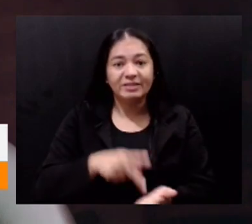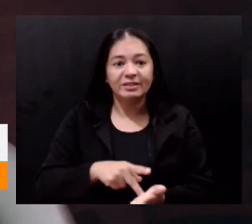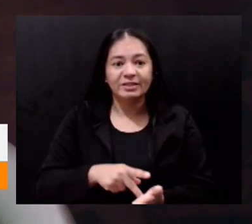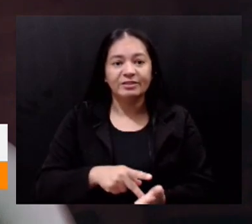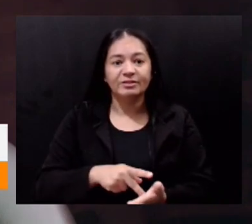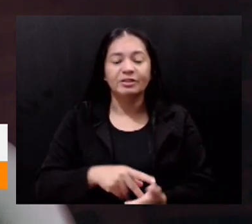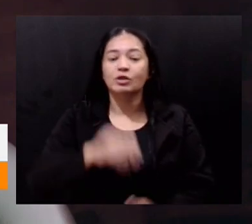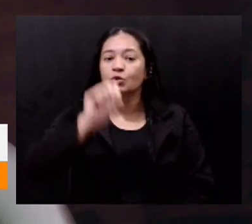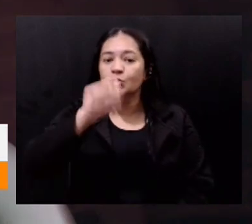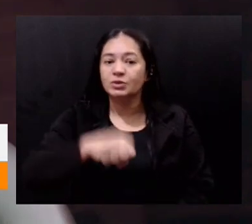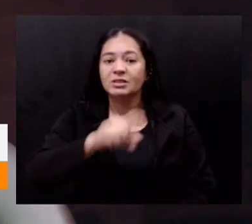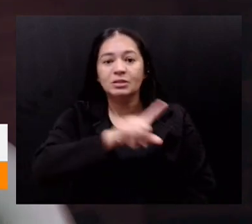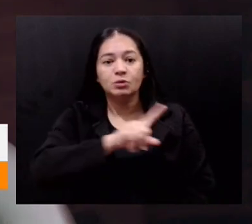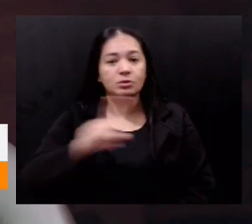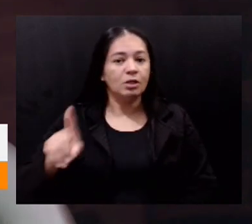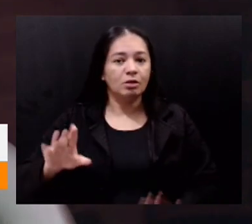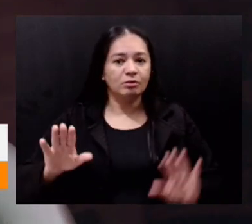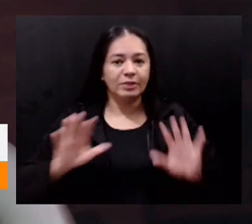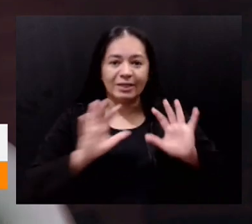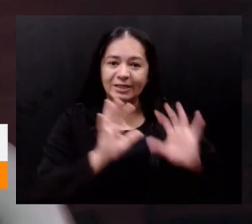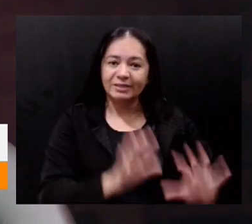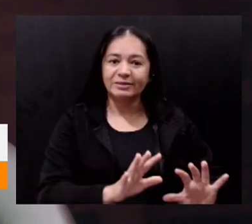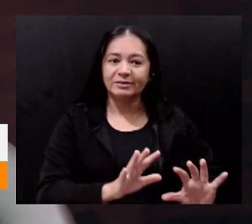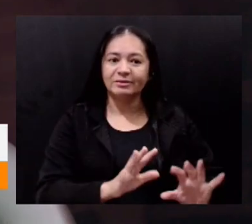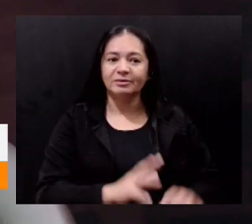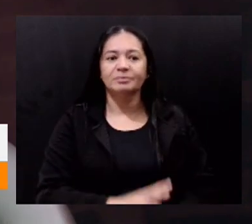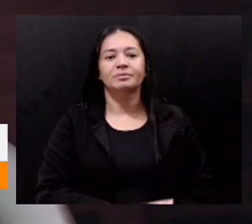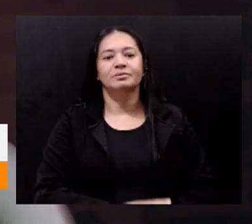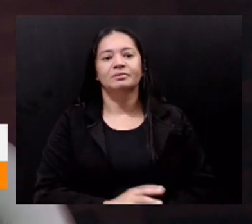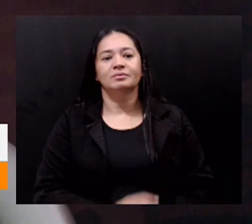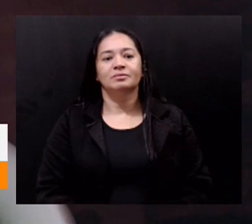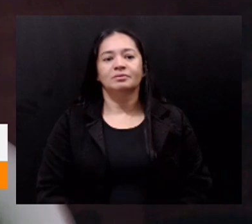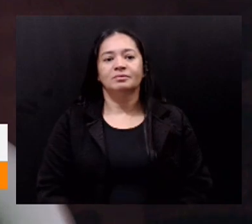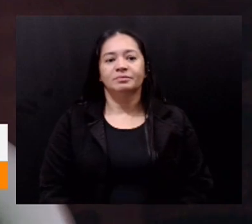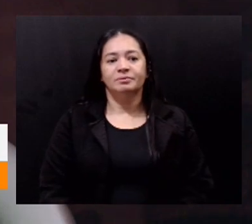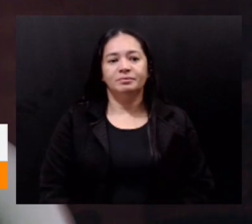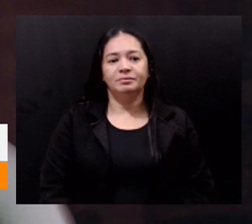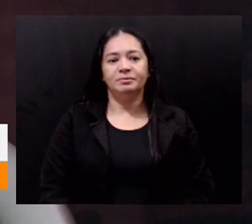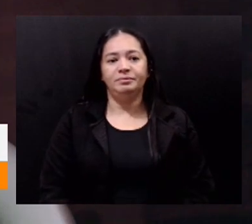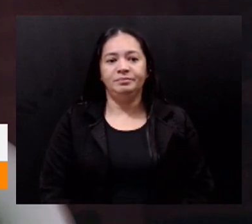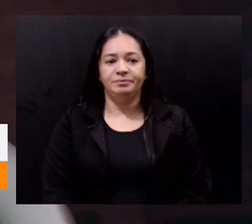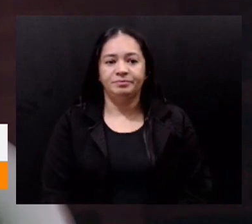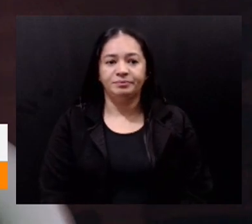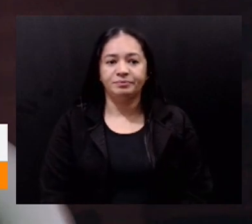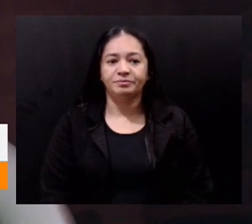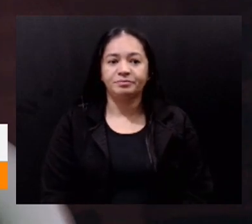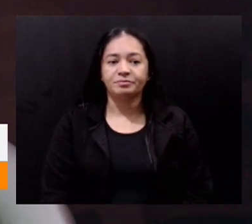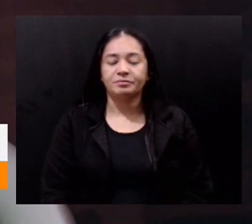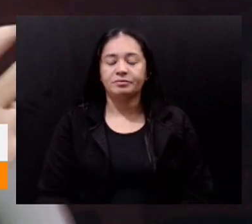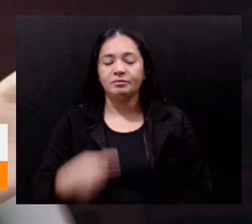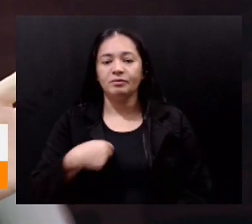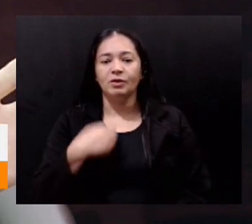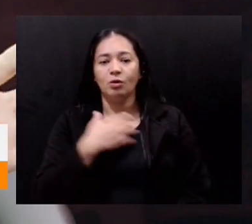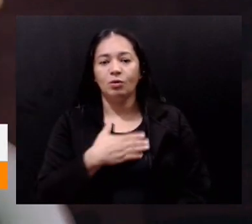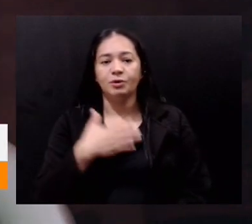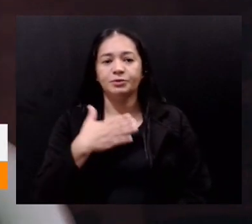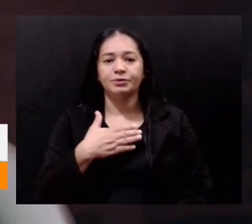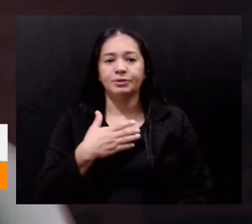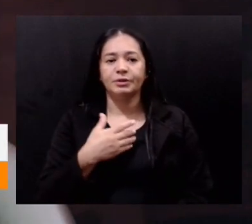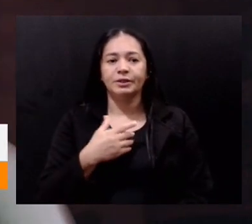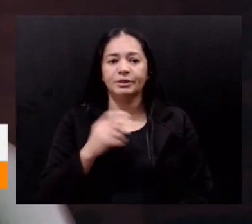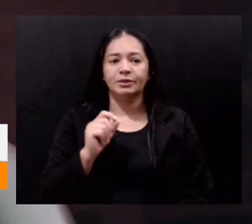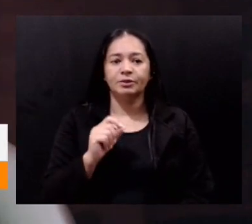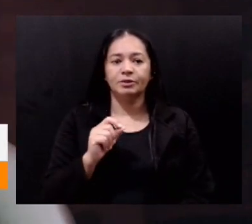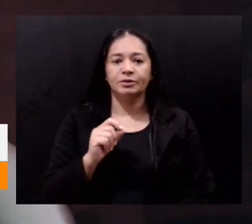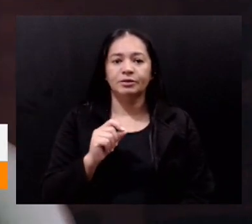Isso que vai fazer. E tem até um relato que eu gosto muito, a gente vivencia, que é o seguinte: quando a